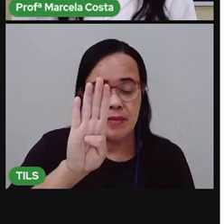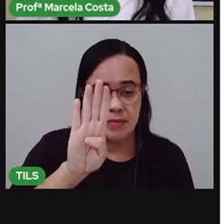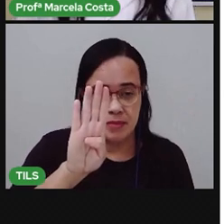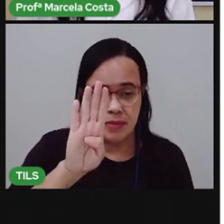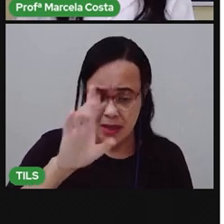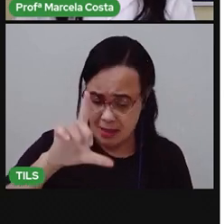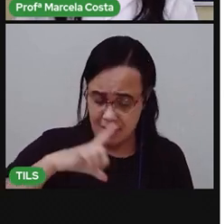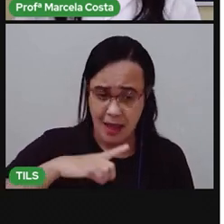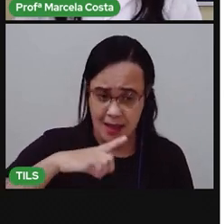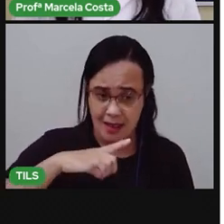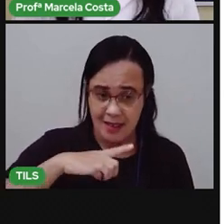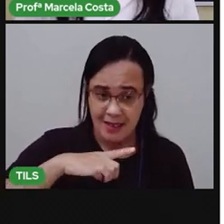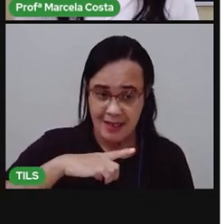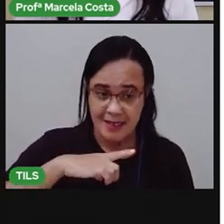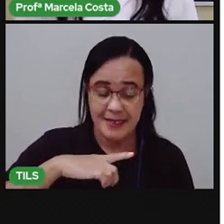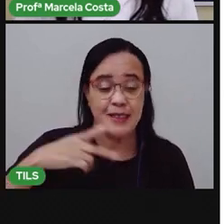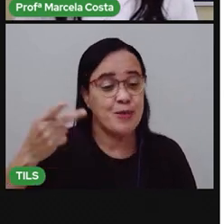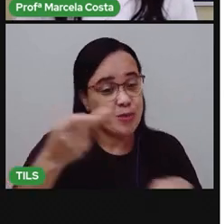B.